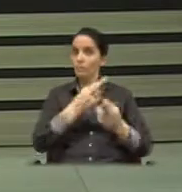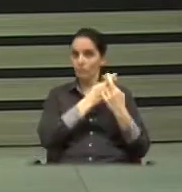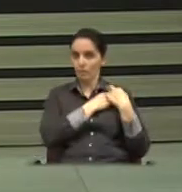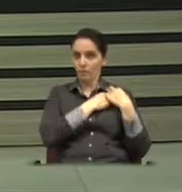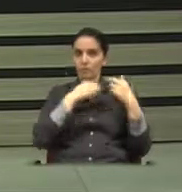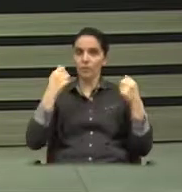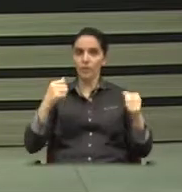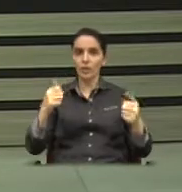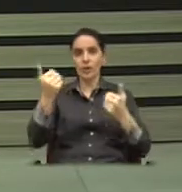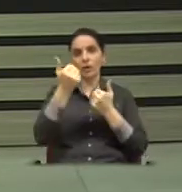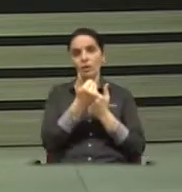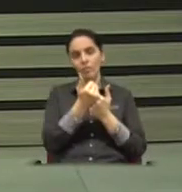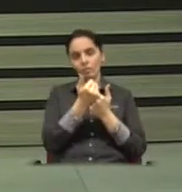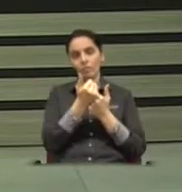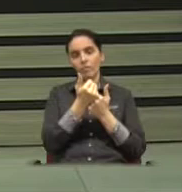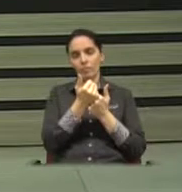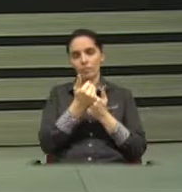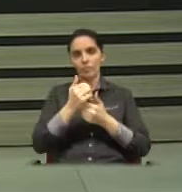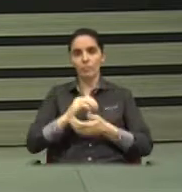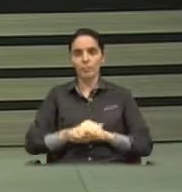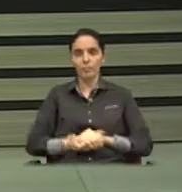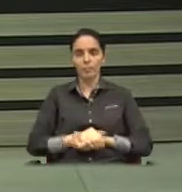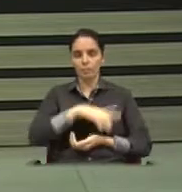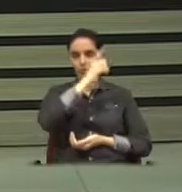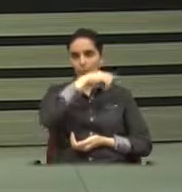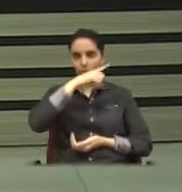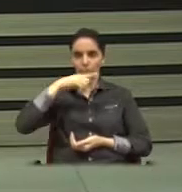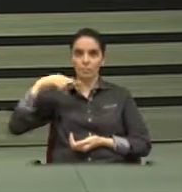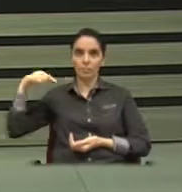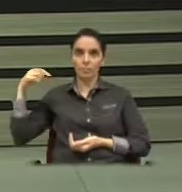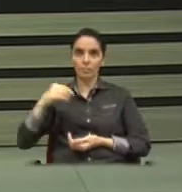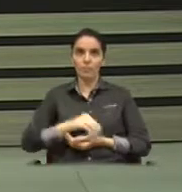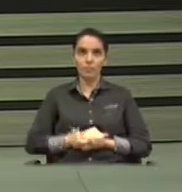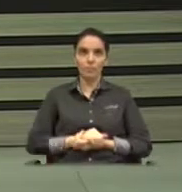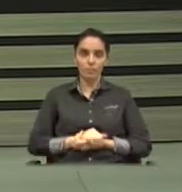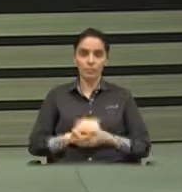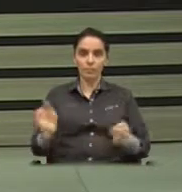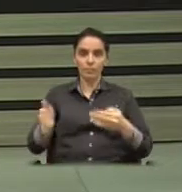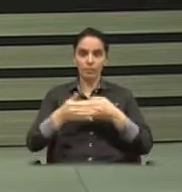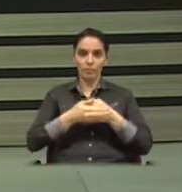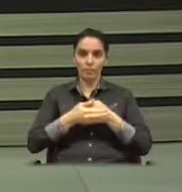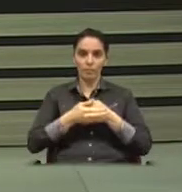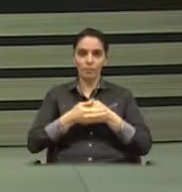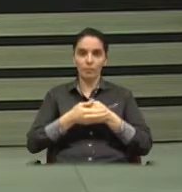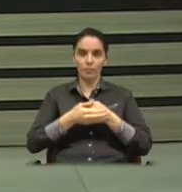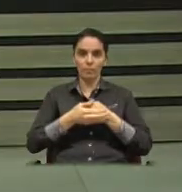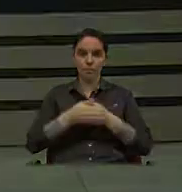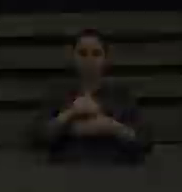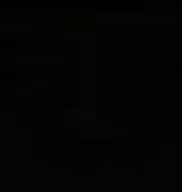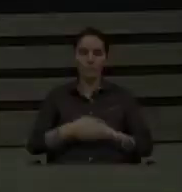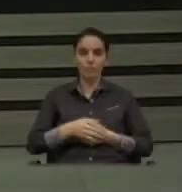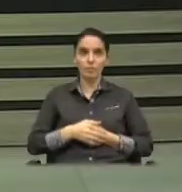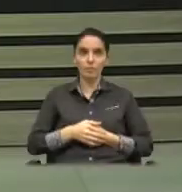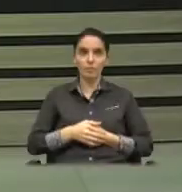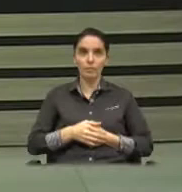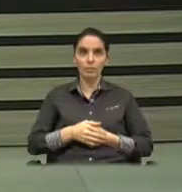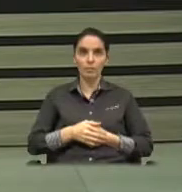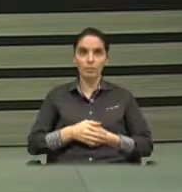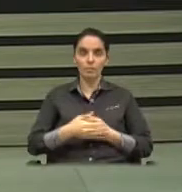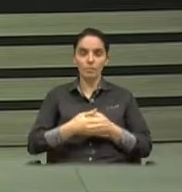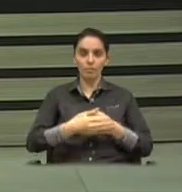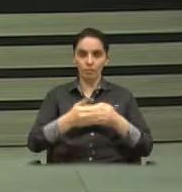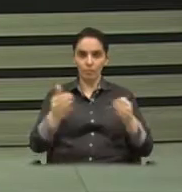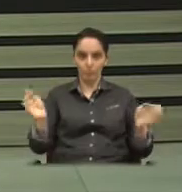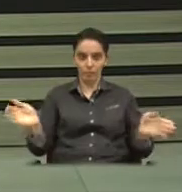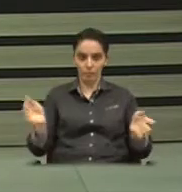isso eu tenho que suspender e passar a presidência para a vereadora Mayra Costa. A sessão está suspensa por 1 minuto. A